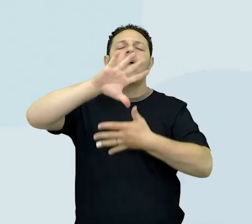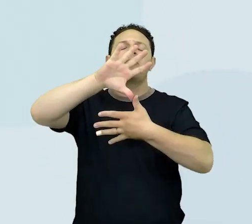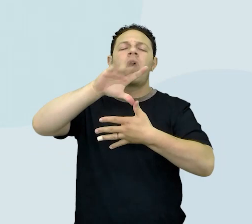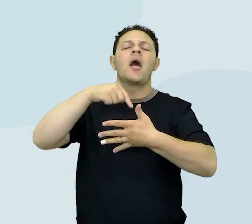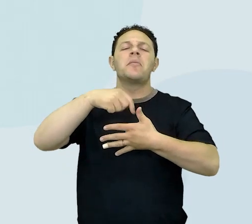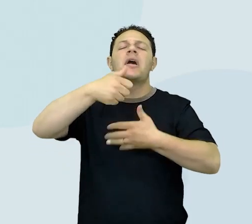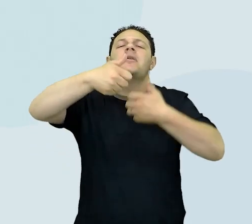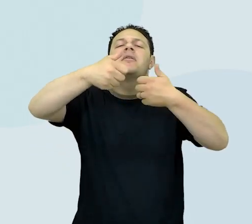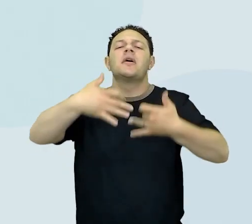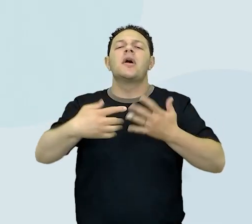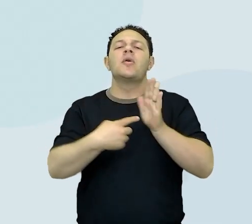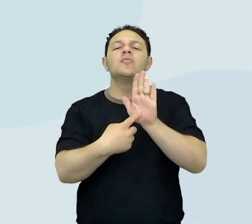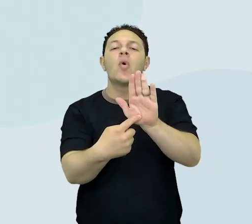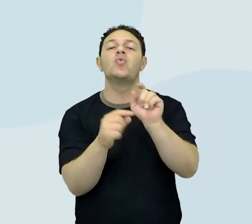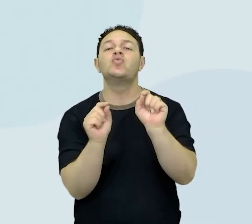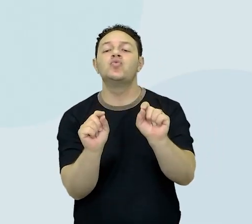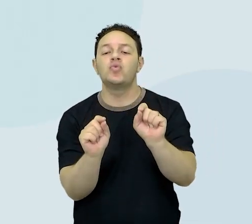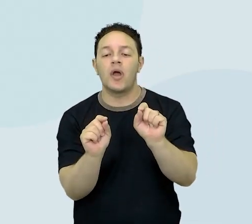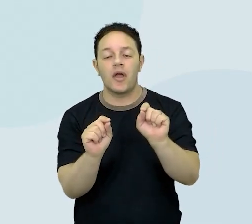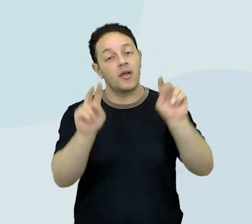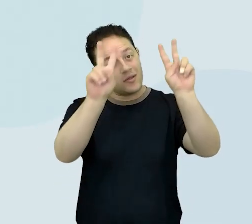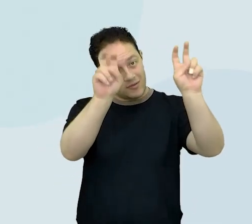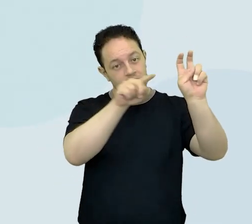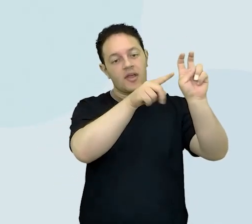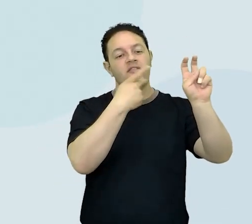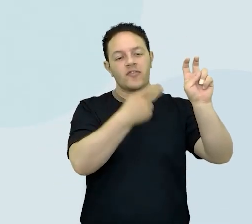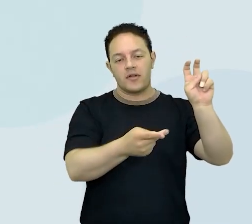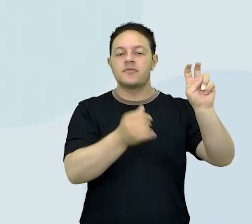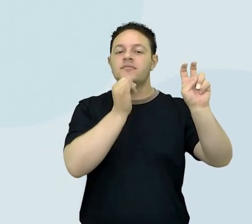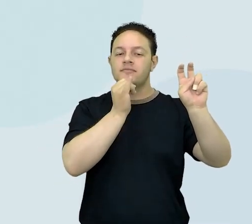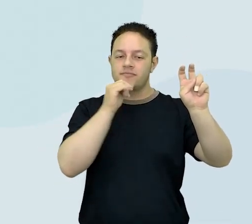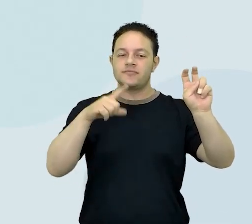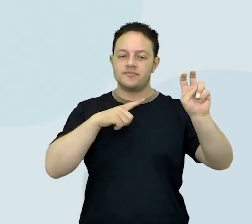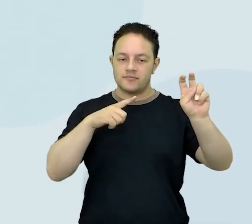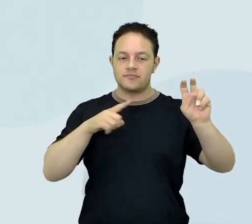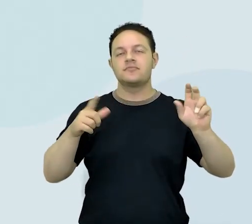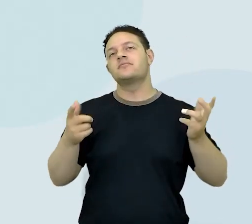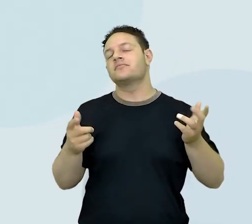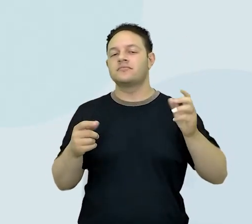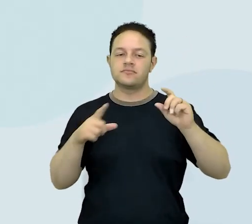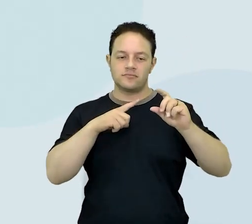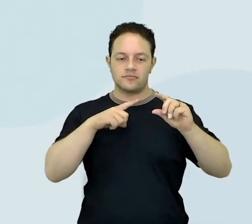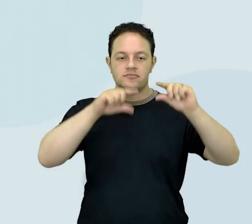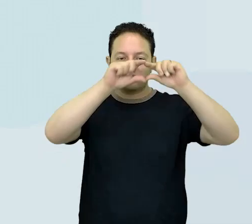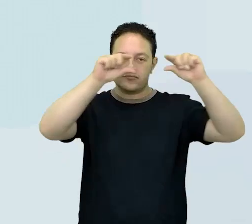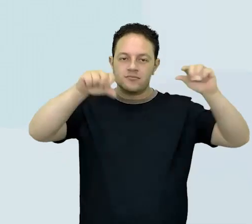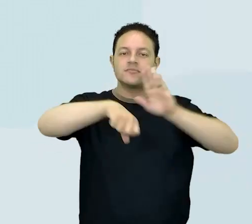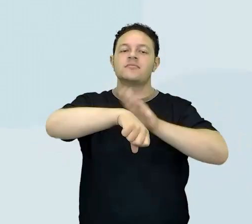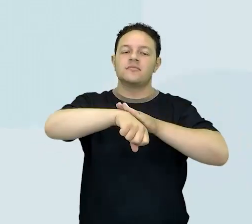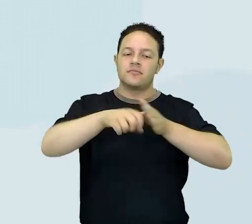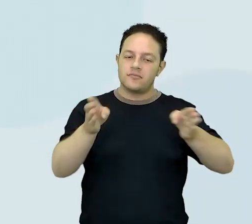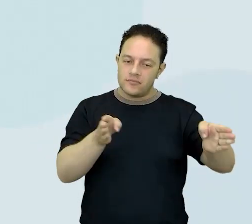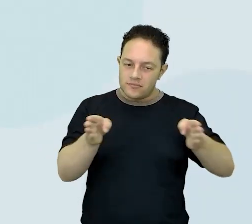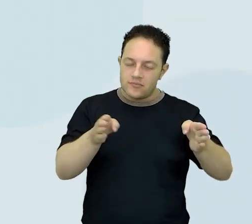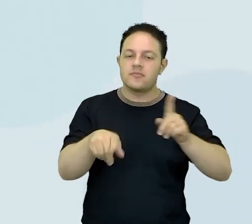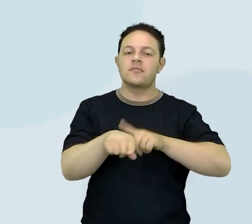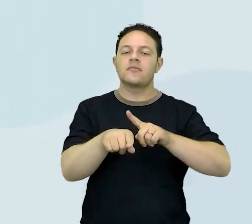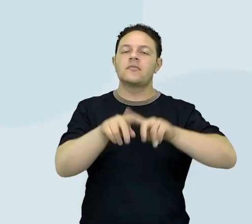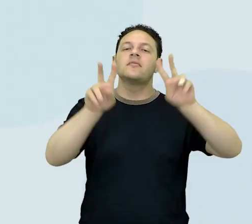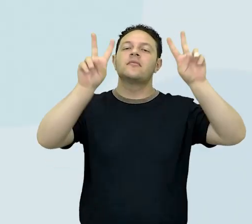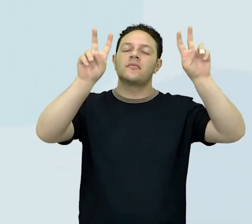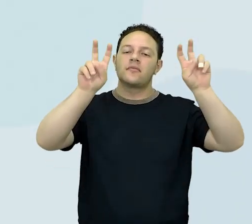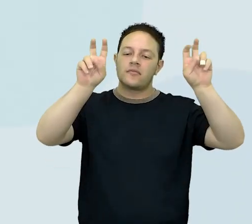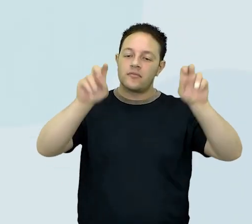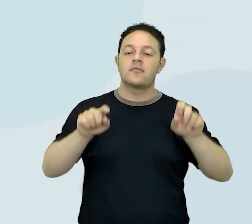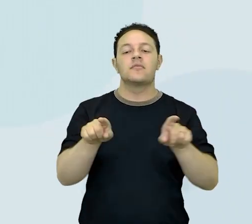está representando, contendo informações como o recorte espacial, o período de tempo e a